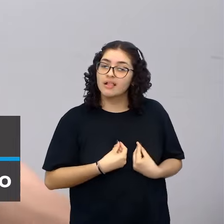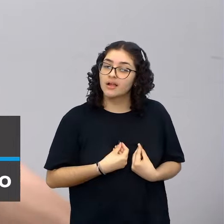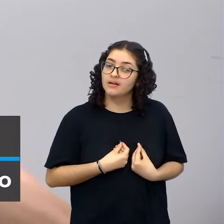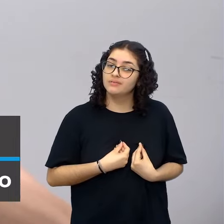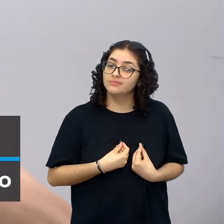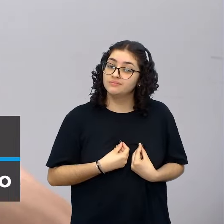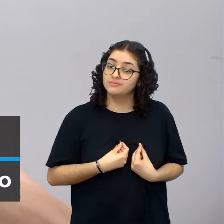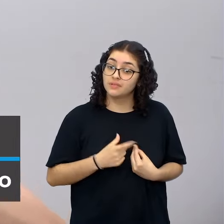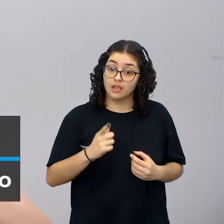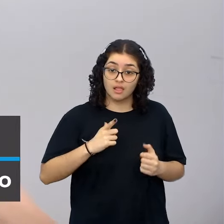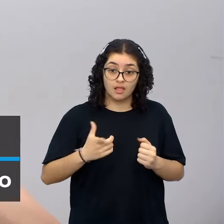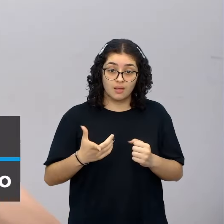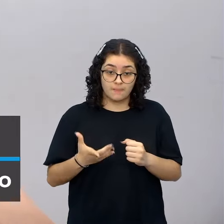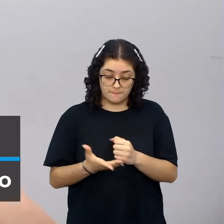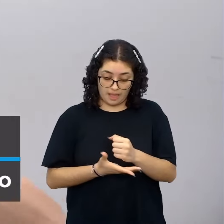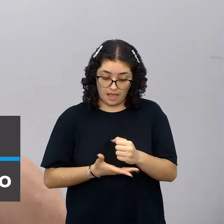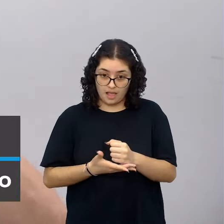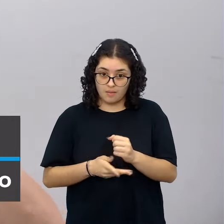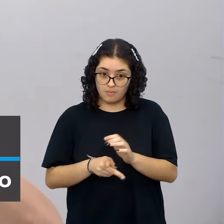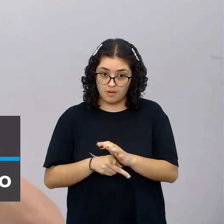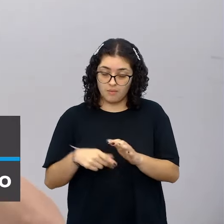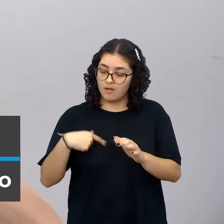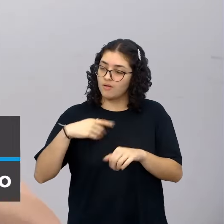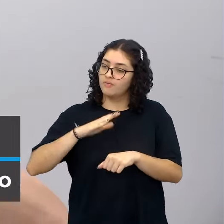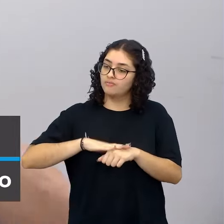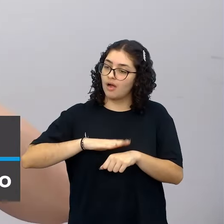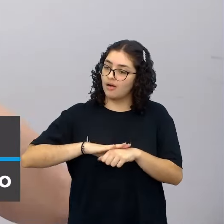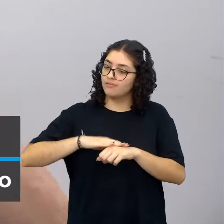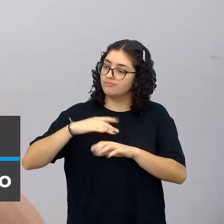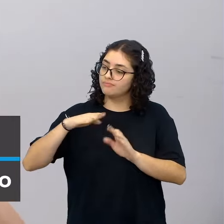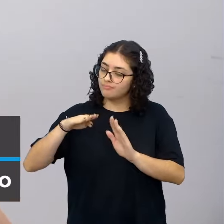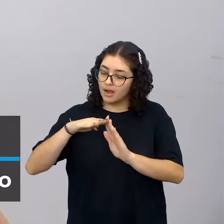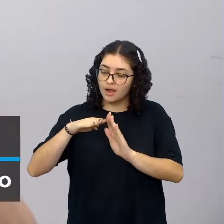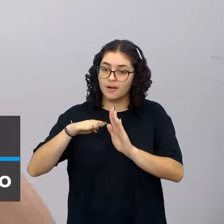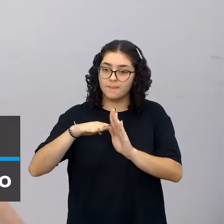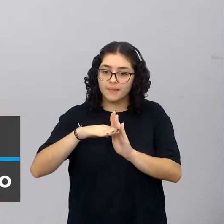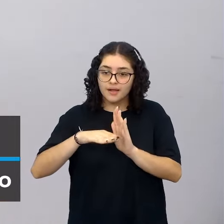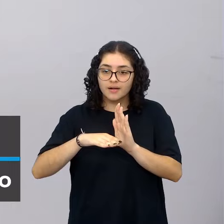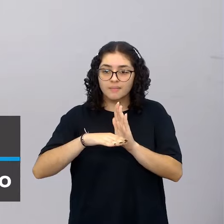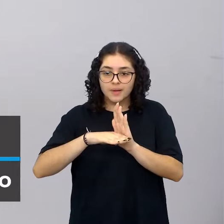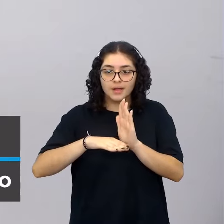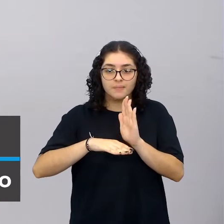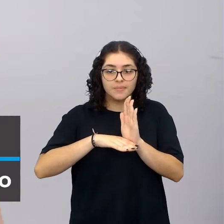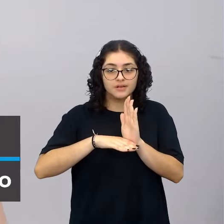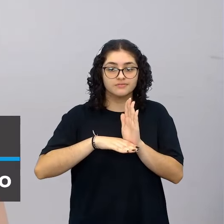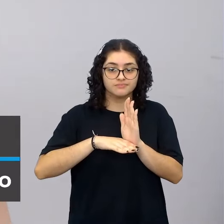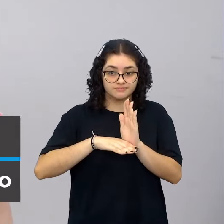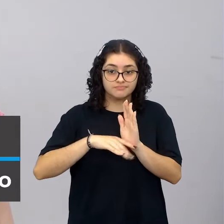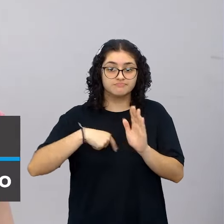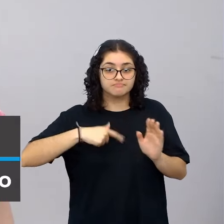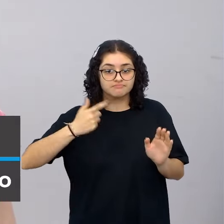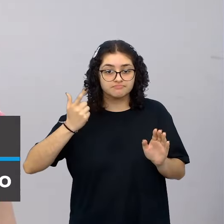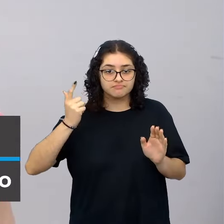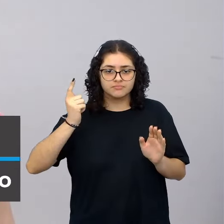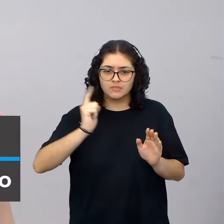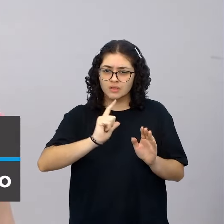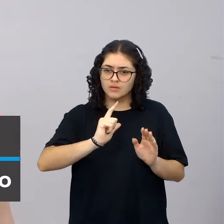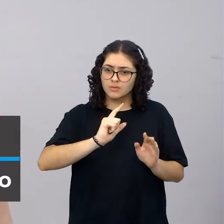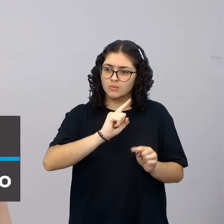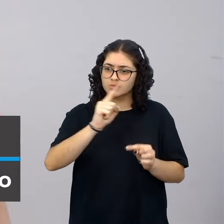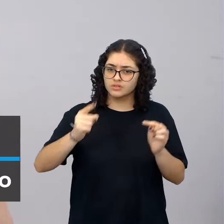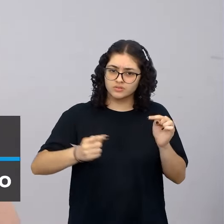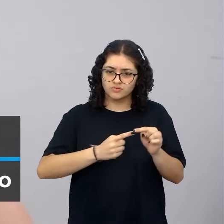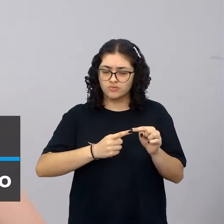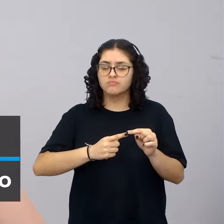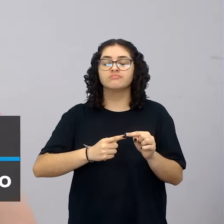trazendo as bases, eu vou construindo essas bases bem consolidadas para que eu chegue lá no teto,